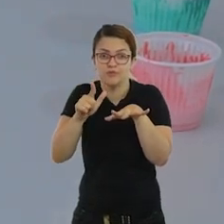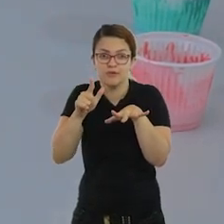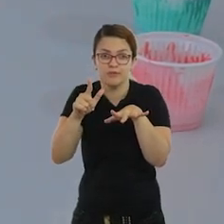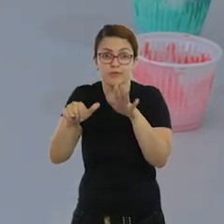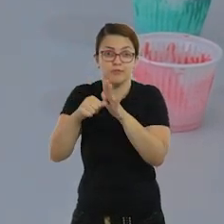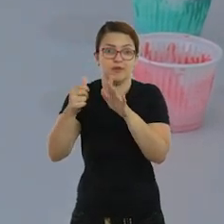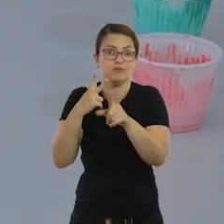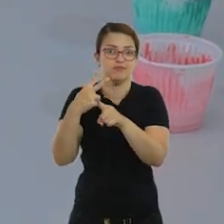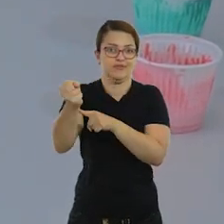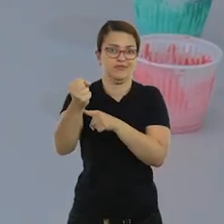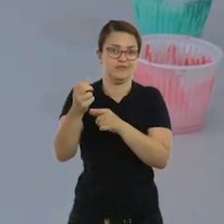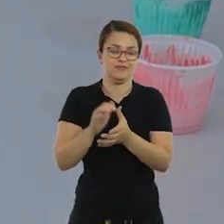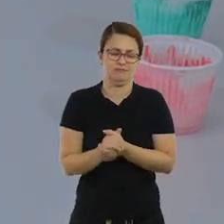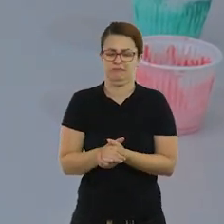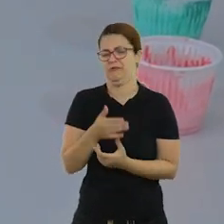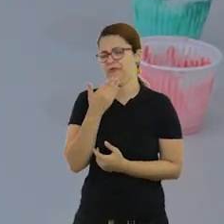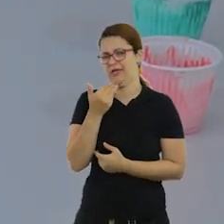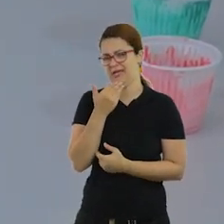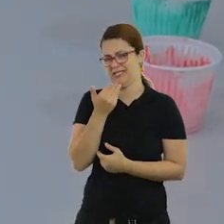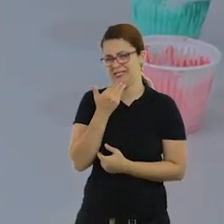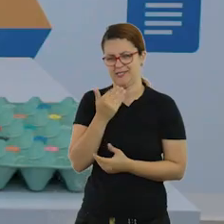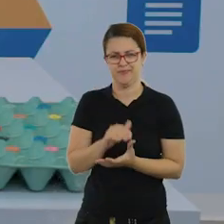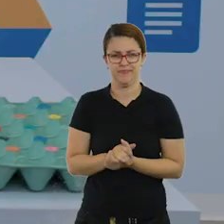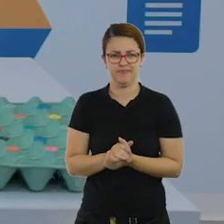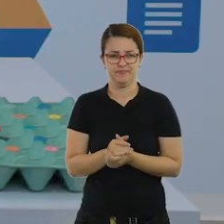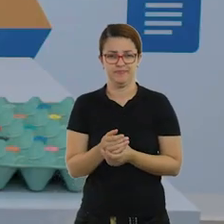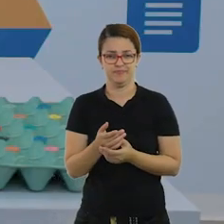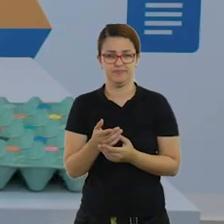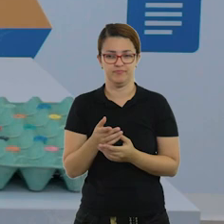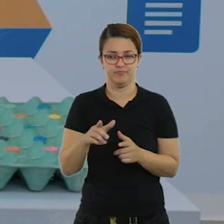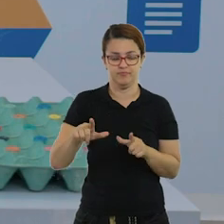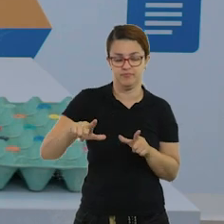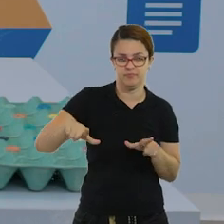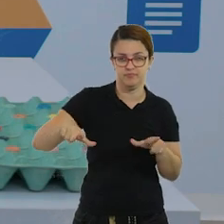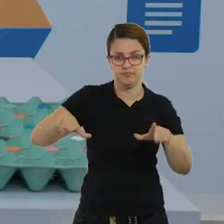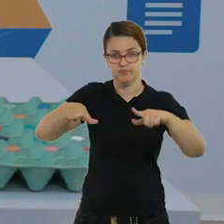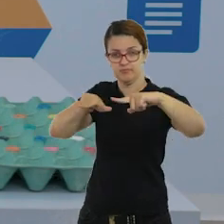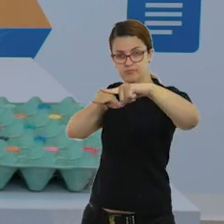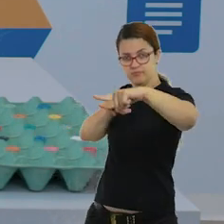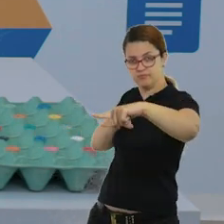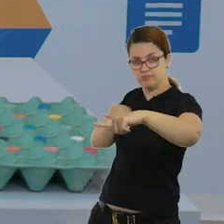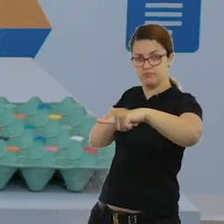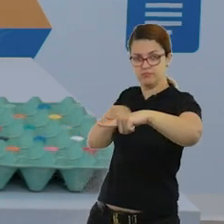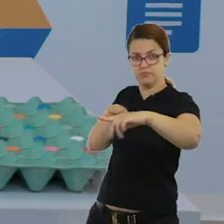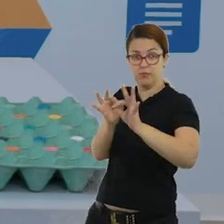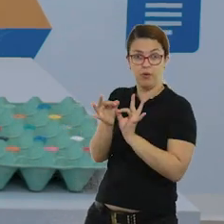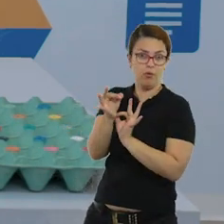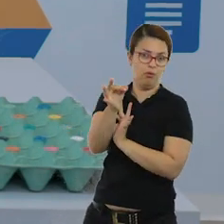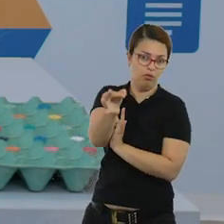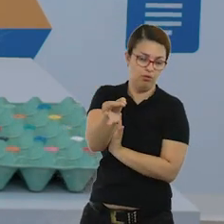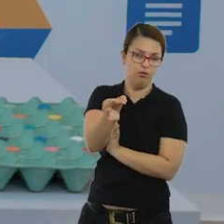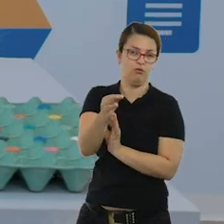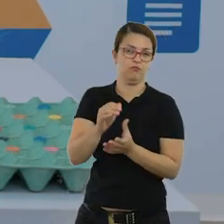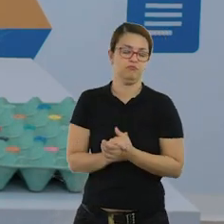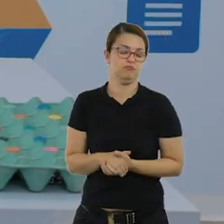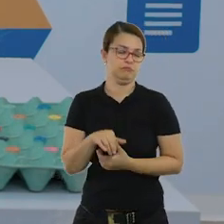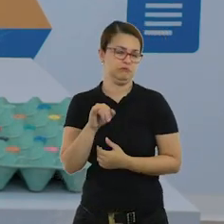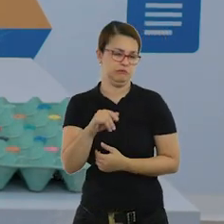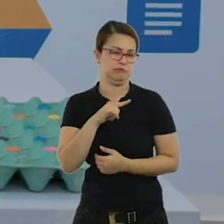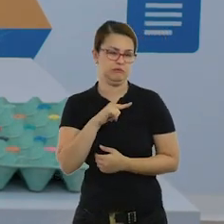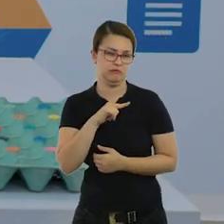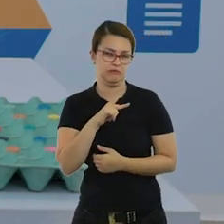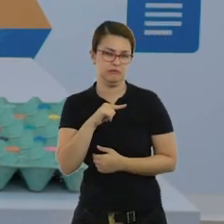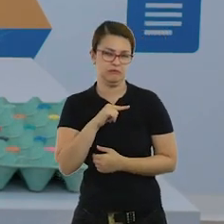e vai ver quem chega lá no final. Se você viu que tá fácil, vira a folha, deixa ela na vertical, que o percurso vai ser maior. Se você